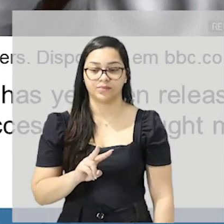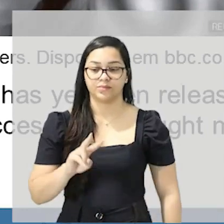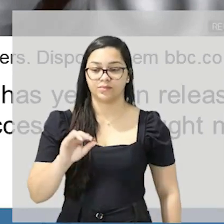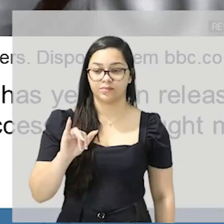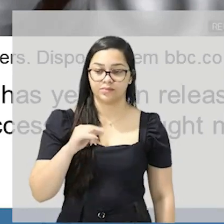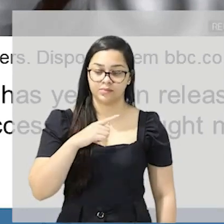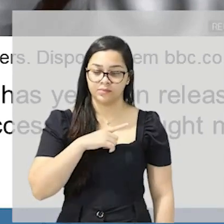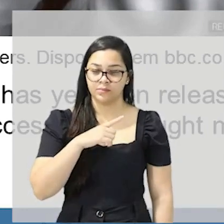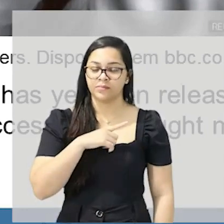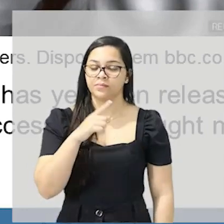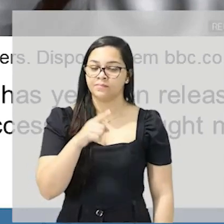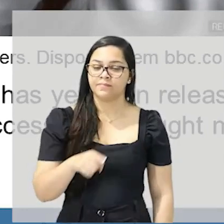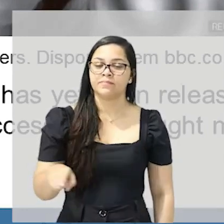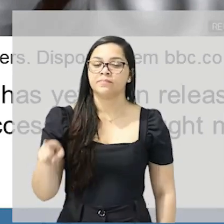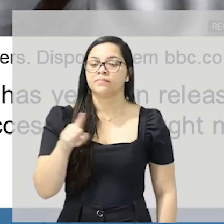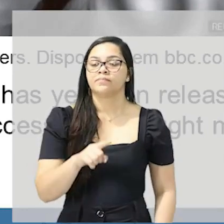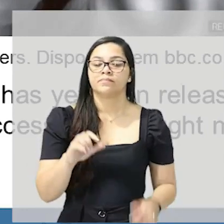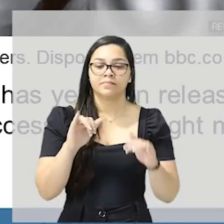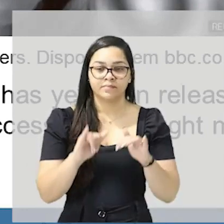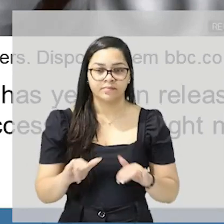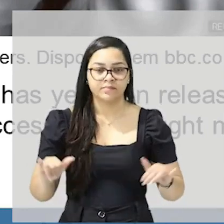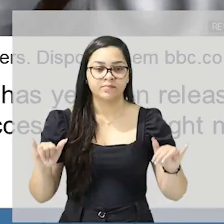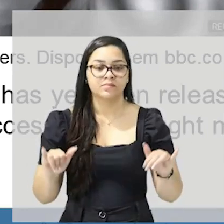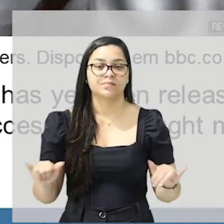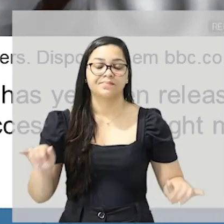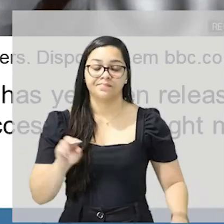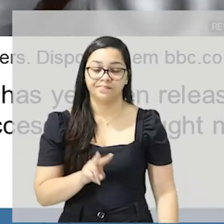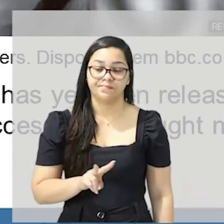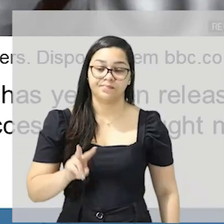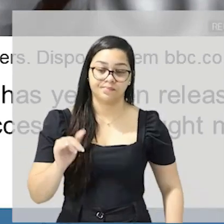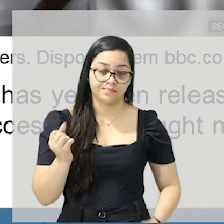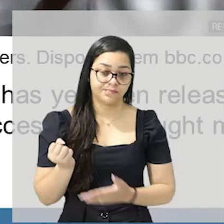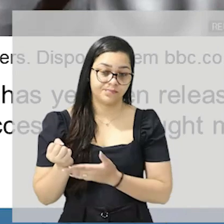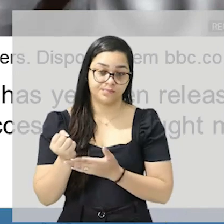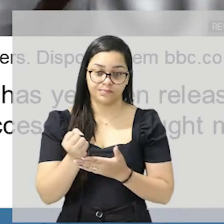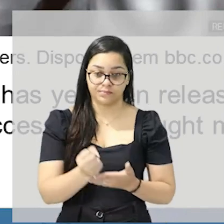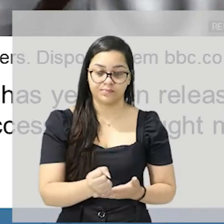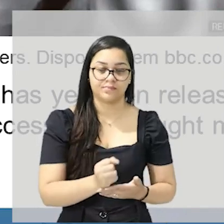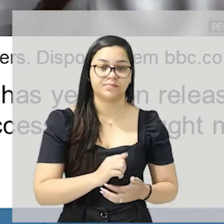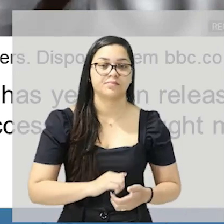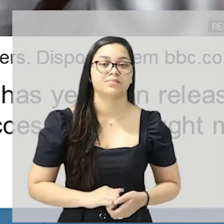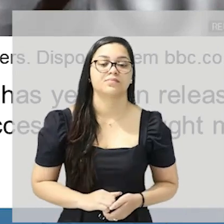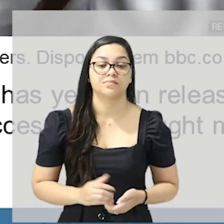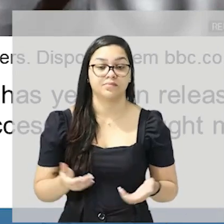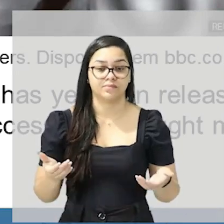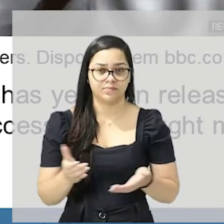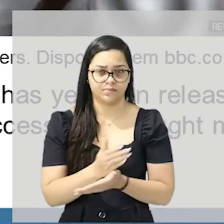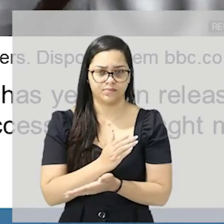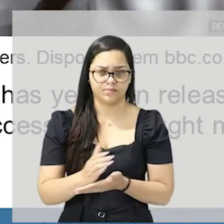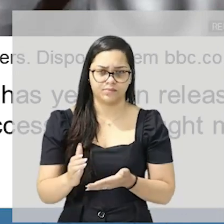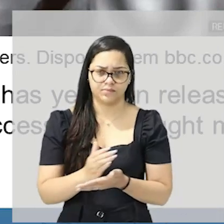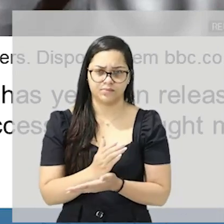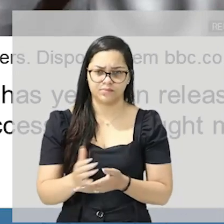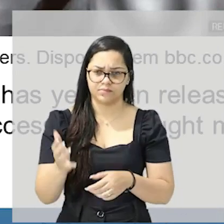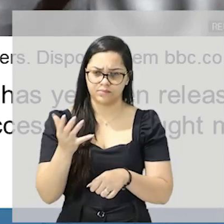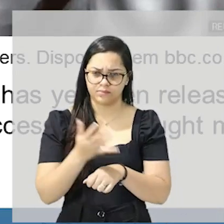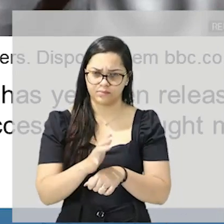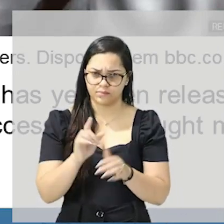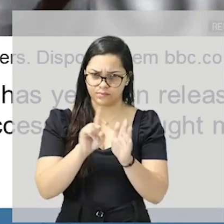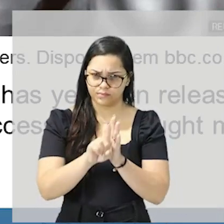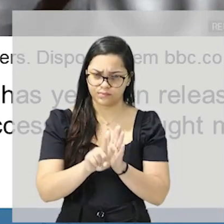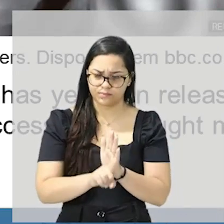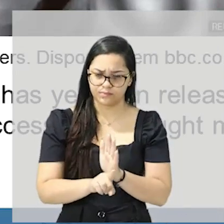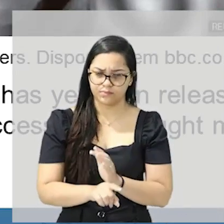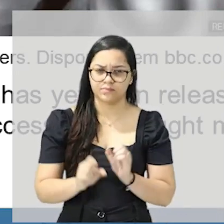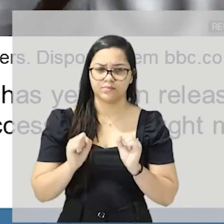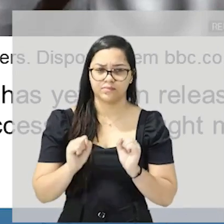você informação, tá? Que vai te ajudar na interpretação. Vamos partir para alguns exercícios com foco na resolução, para a